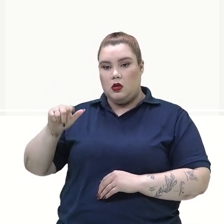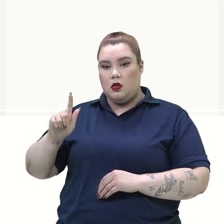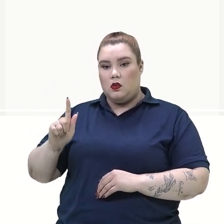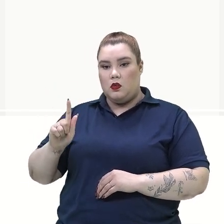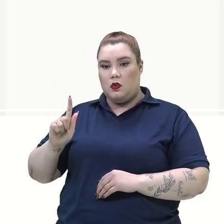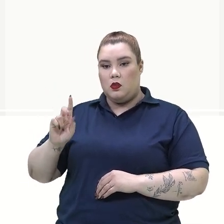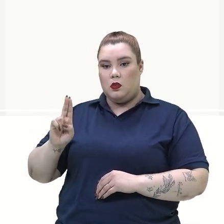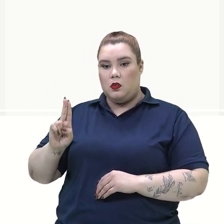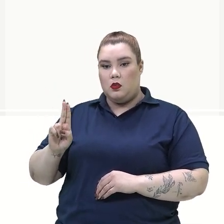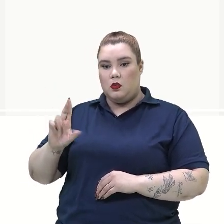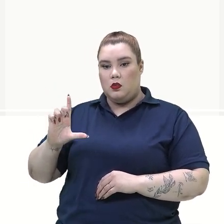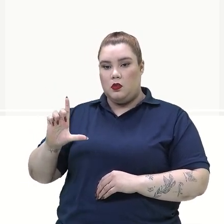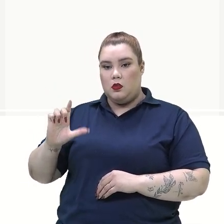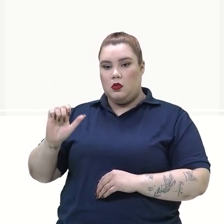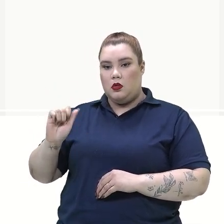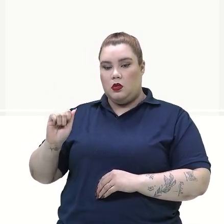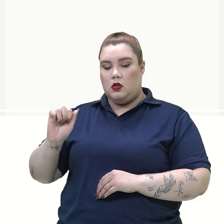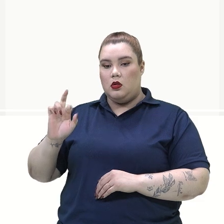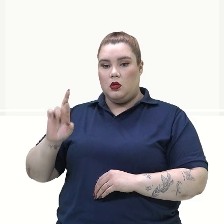Tá?